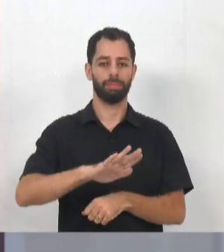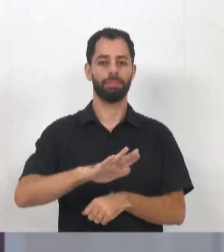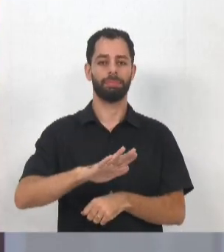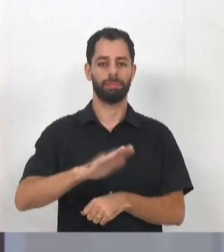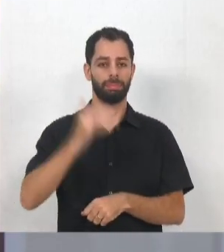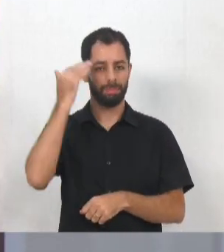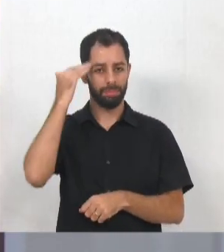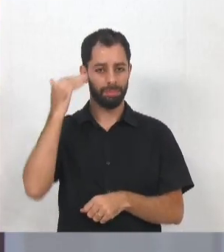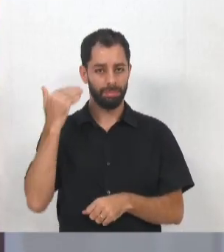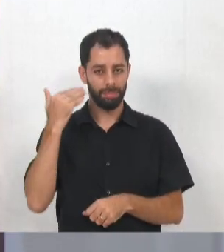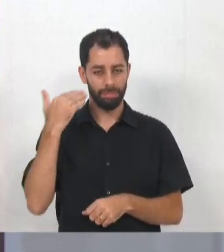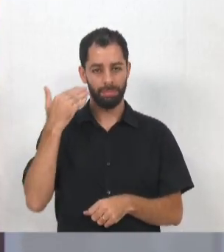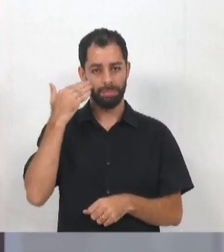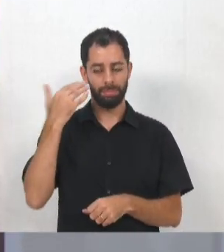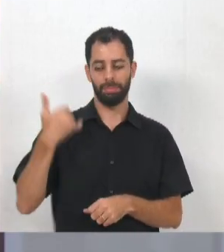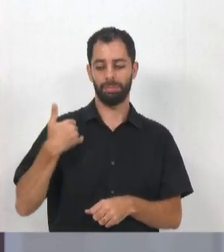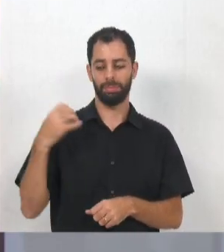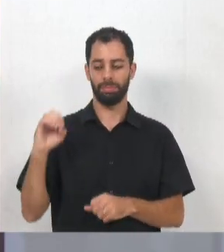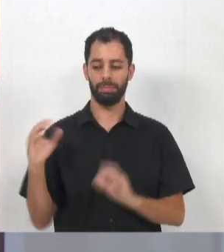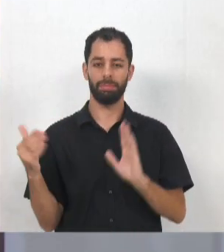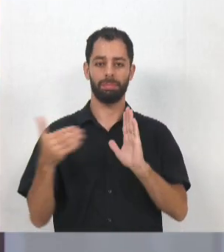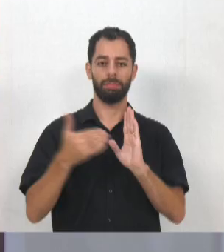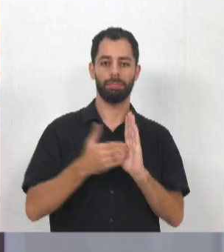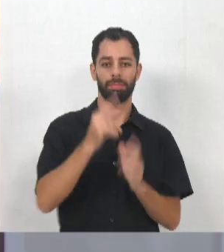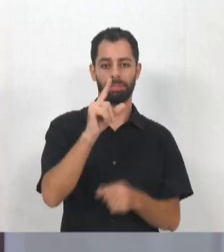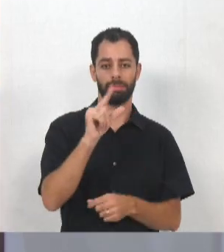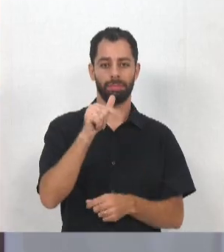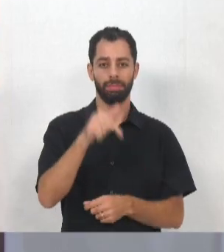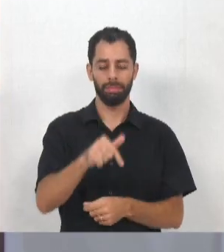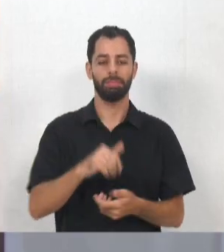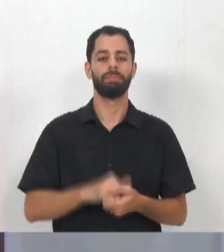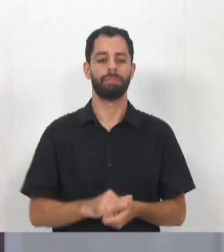a 17 anos. São